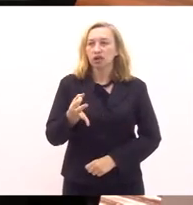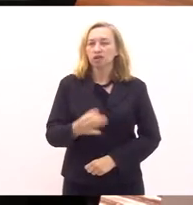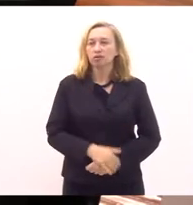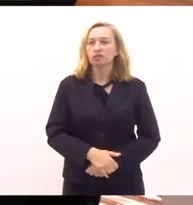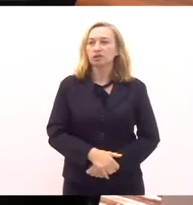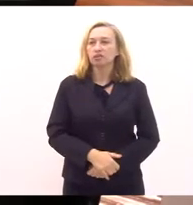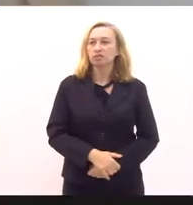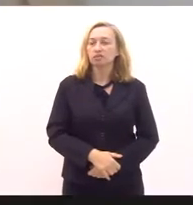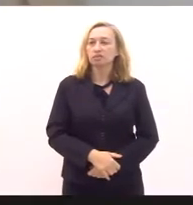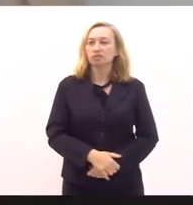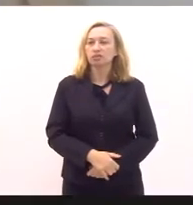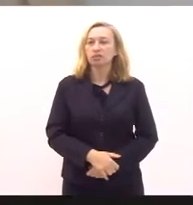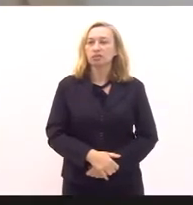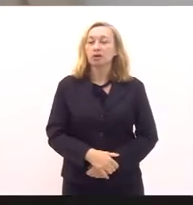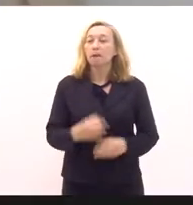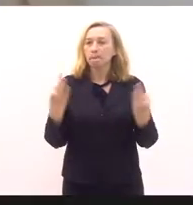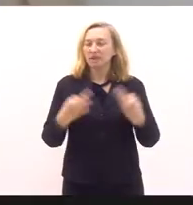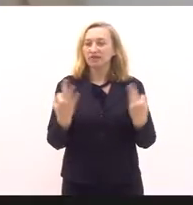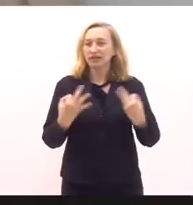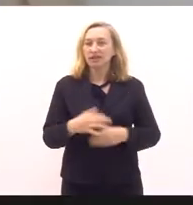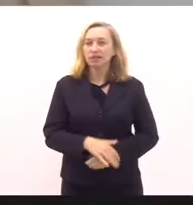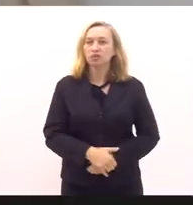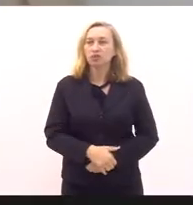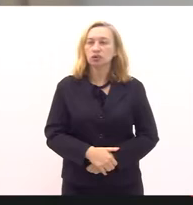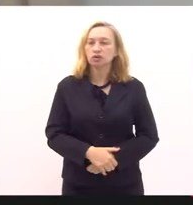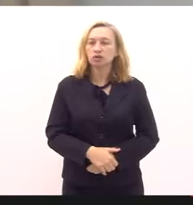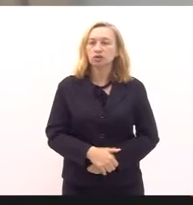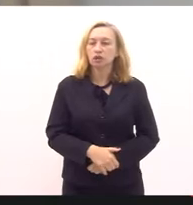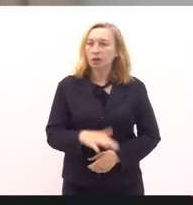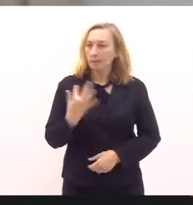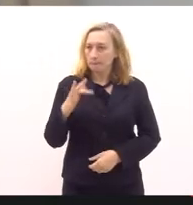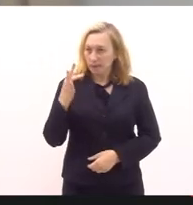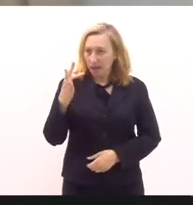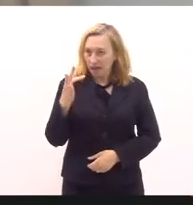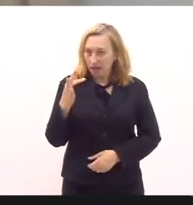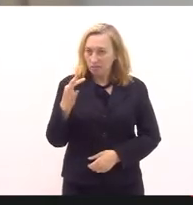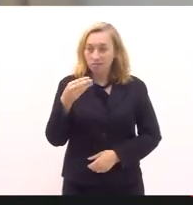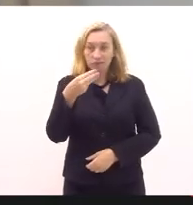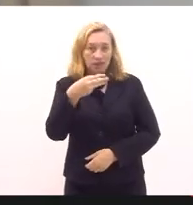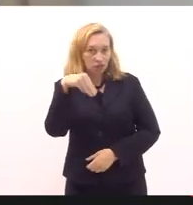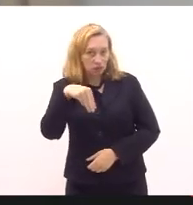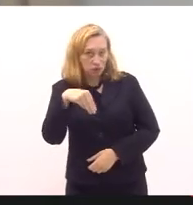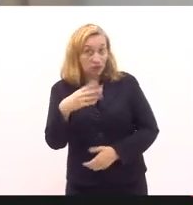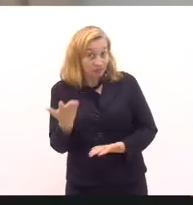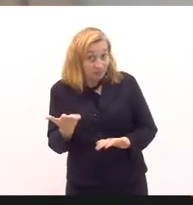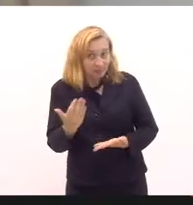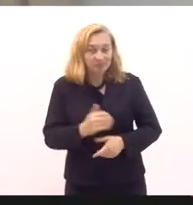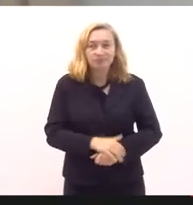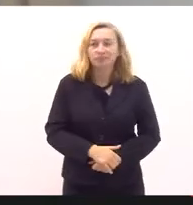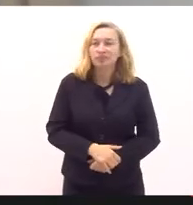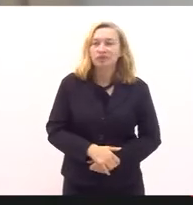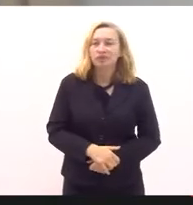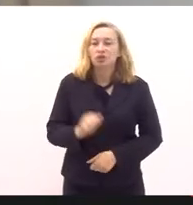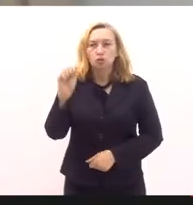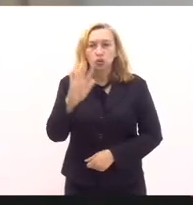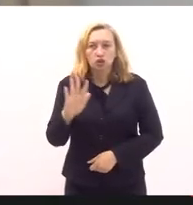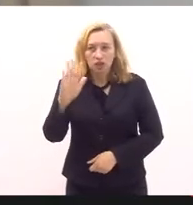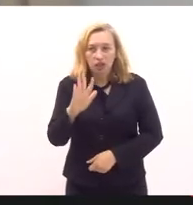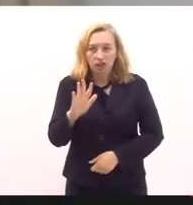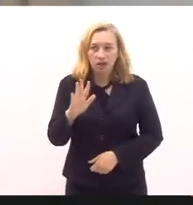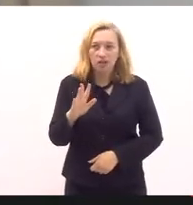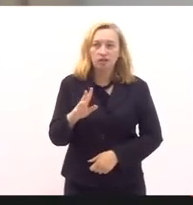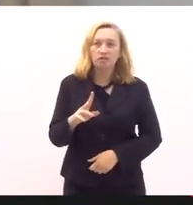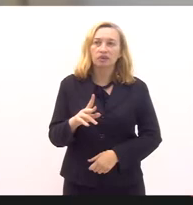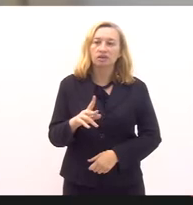som. Então, perfeito. Eu vou ser bem breve, até por conta dos 3 minutos, né? No geral, vou falar por todas